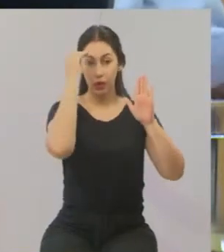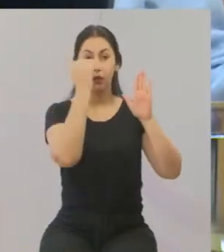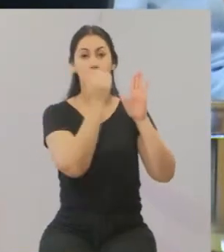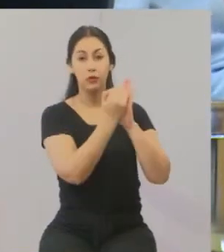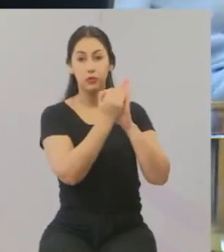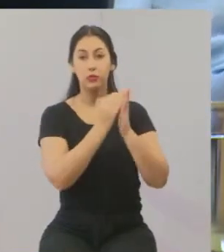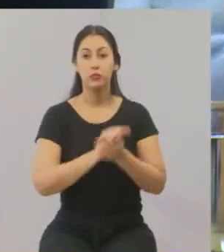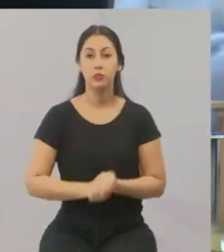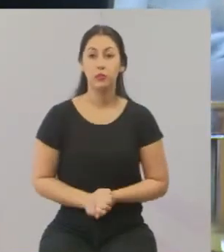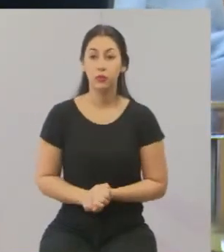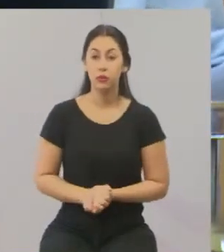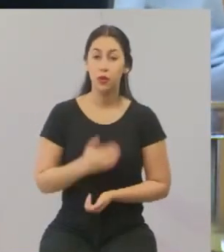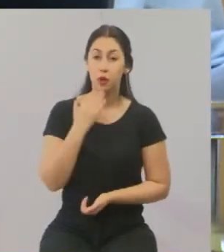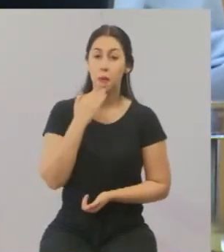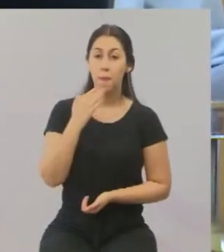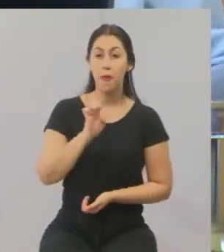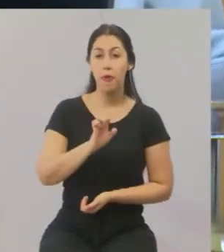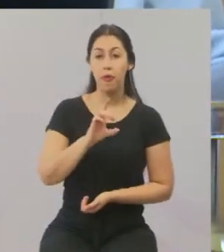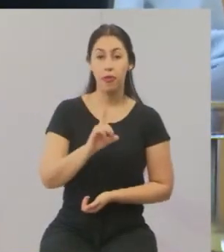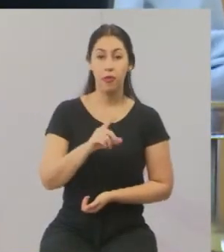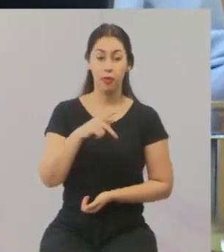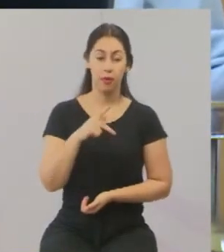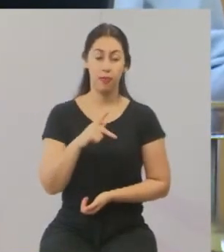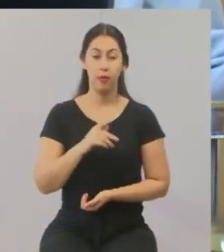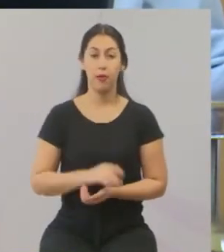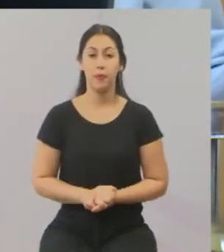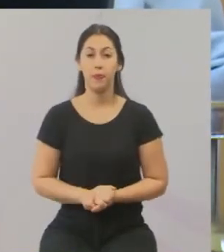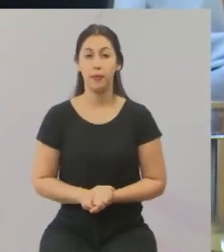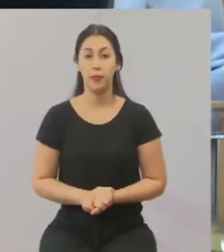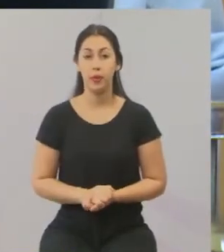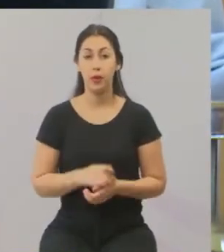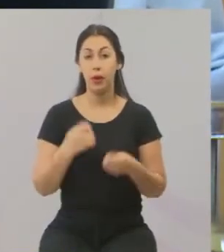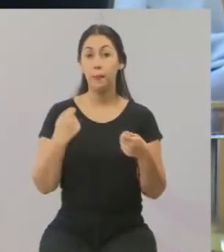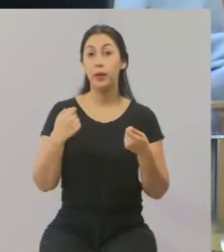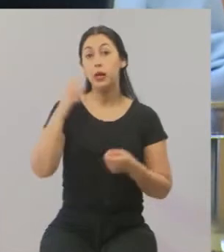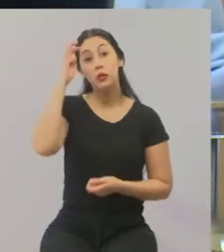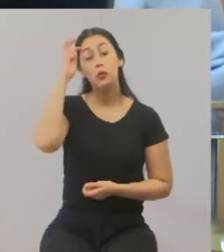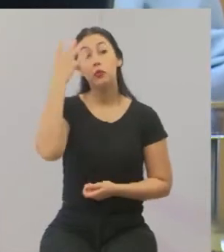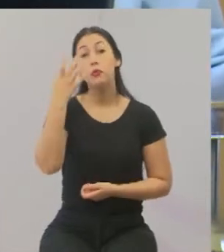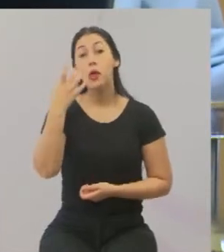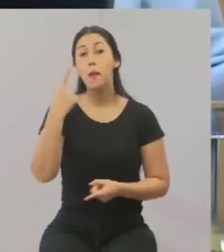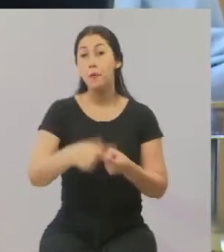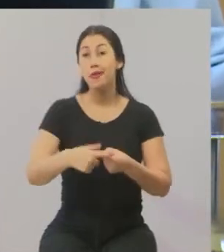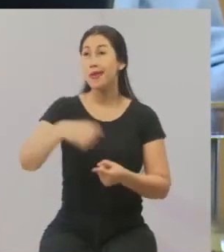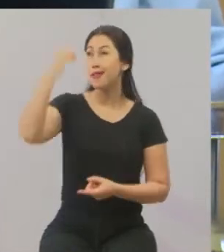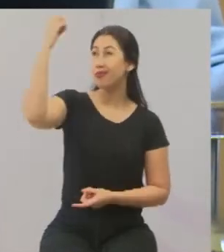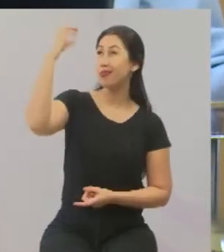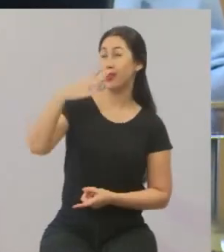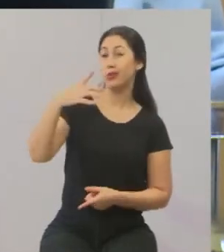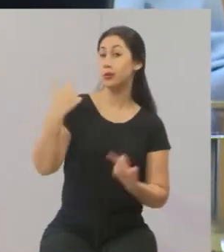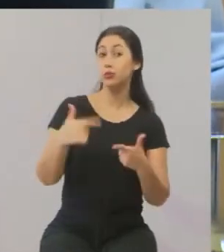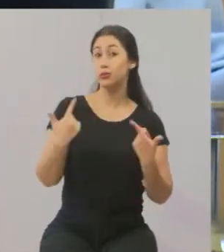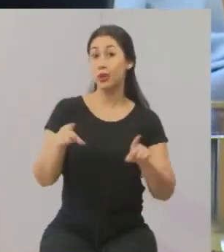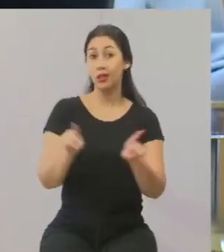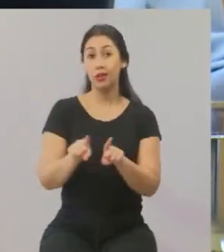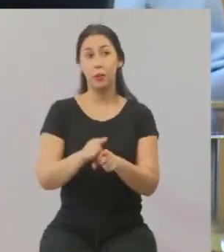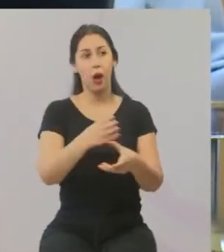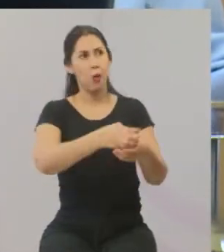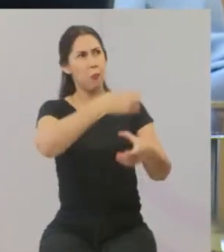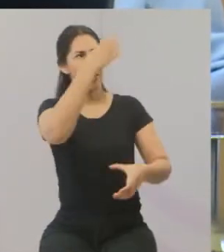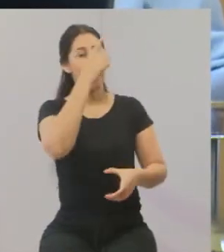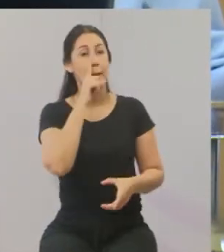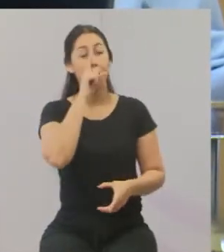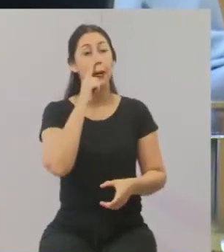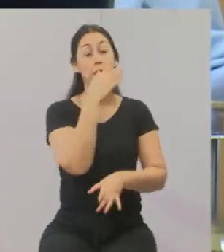formalidades regimentais, seja oficiado a IDP, solicitando providências referentes à falta de iluminação e ao poste com risco de queda na estrada